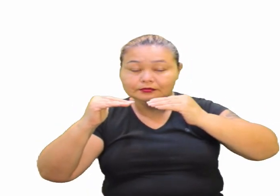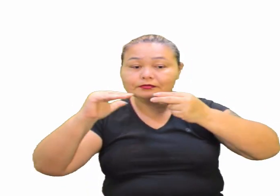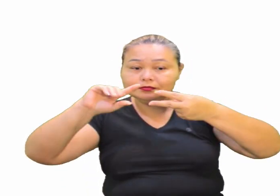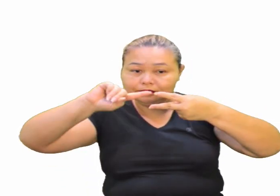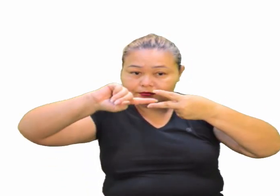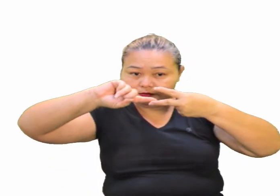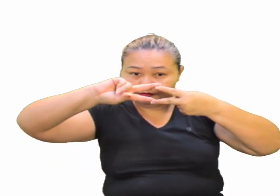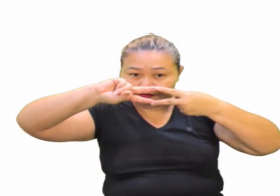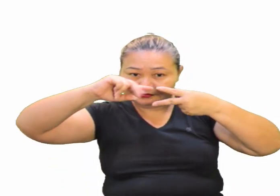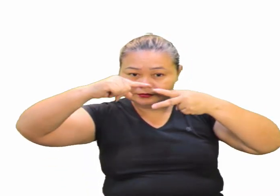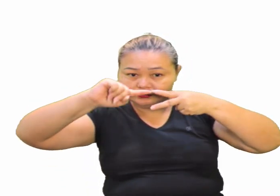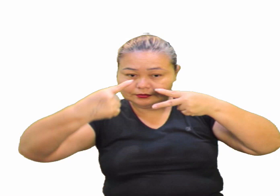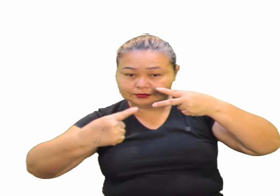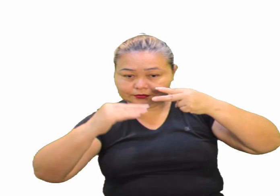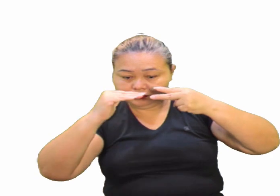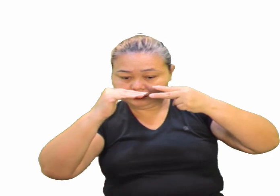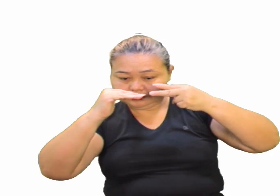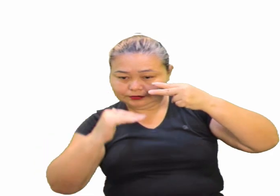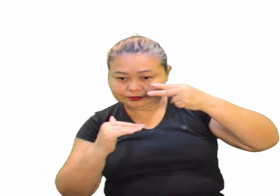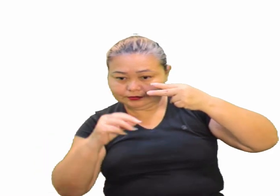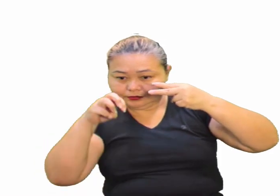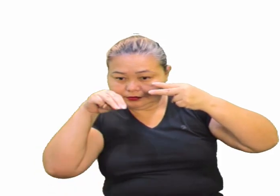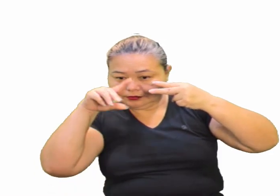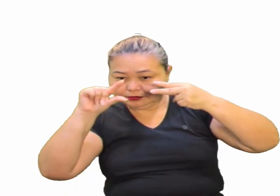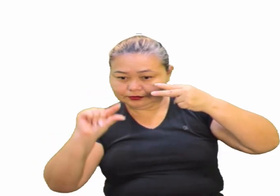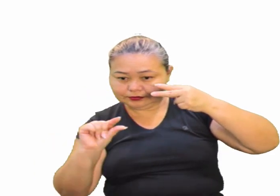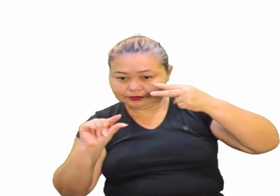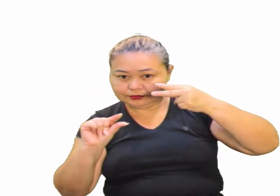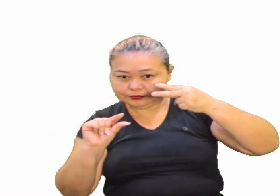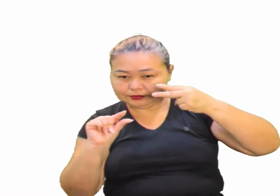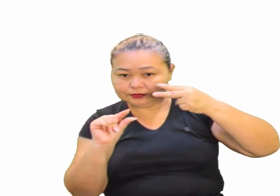pelo seu alelo M minúsculo.